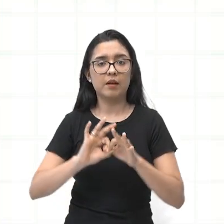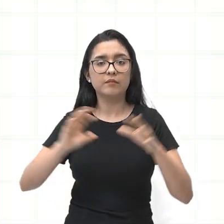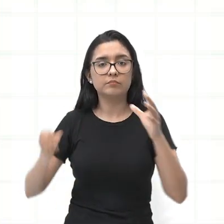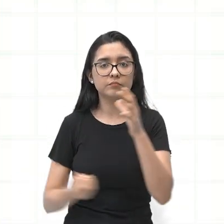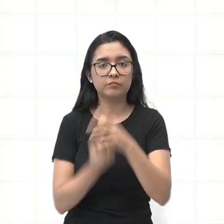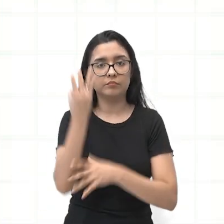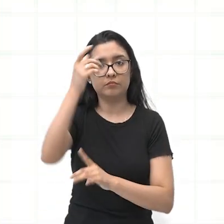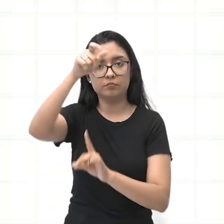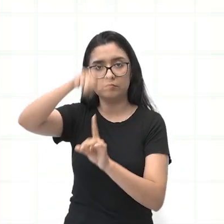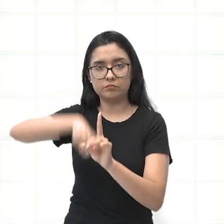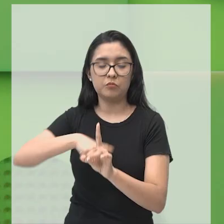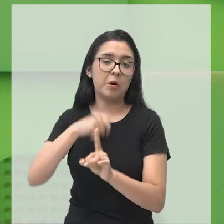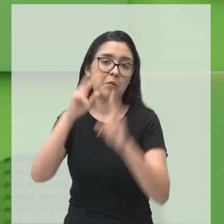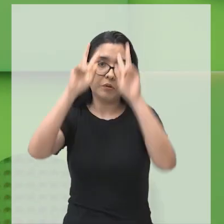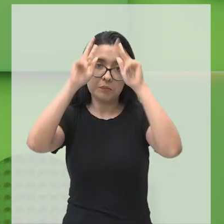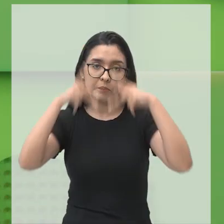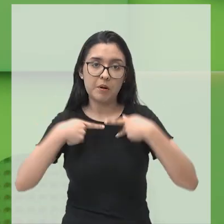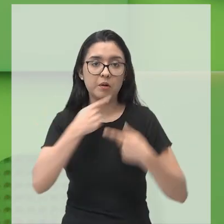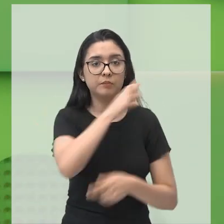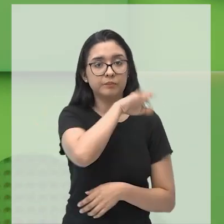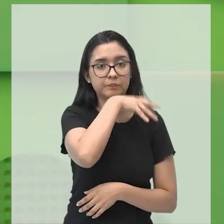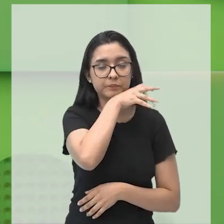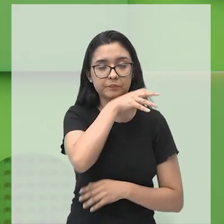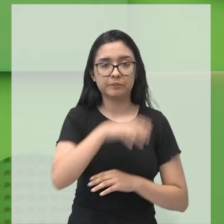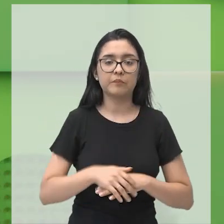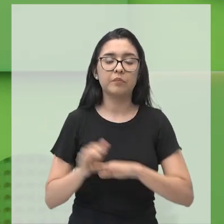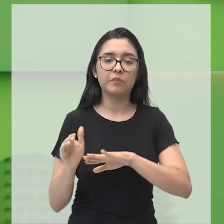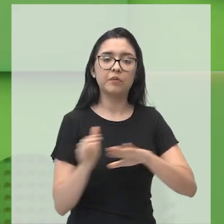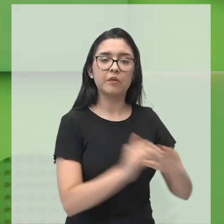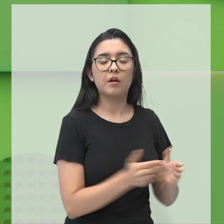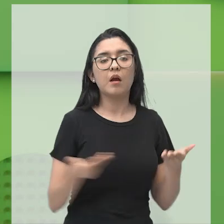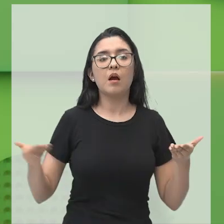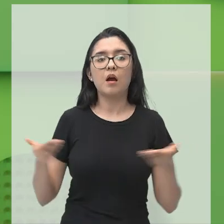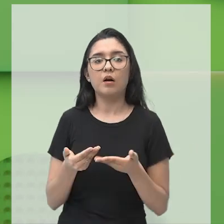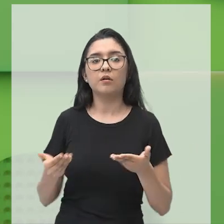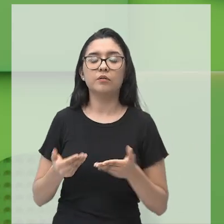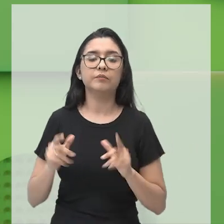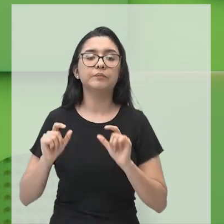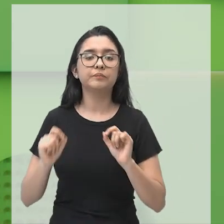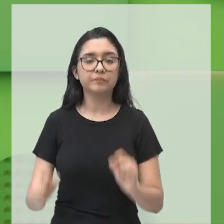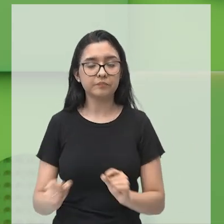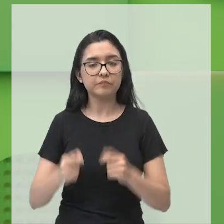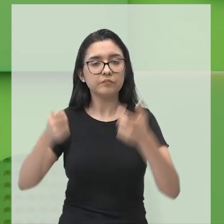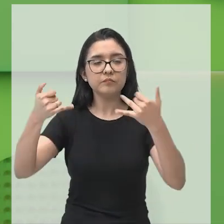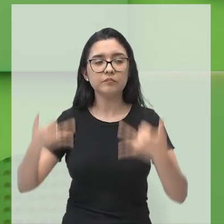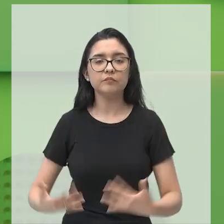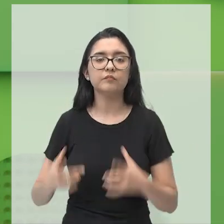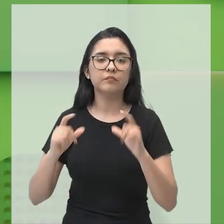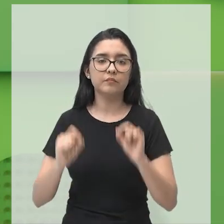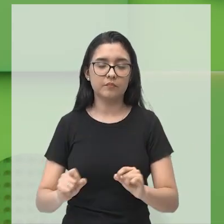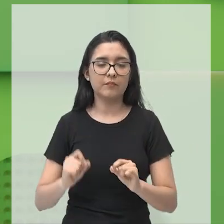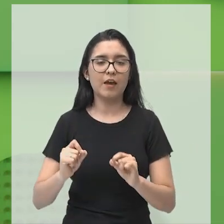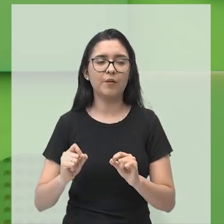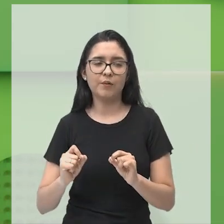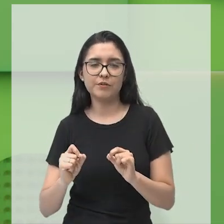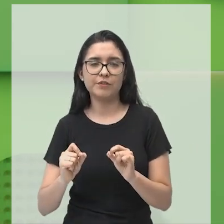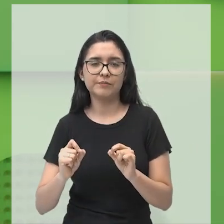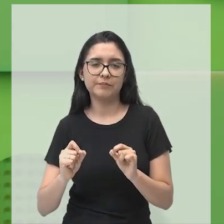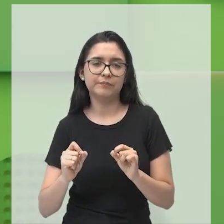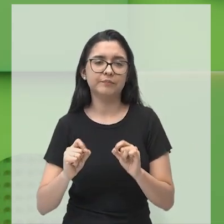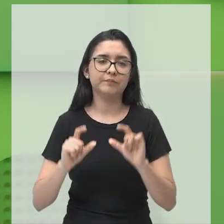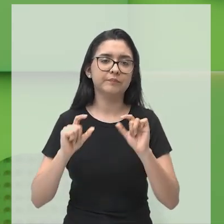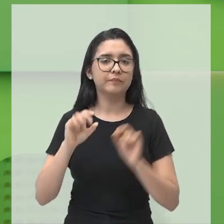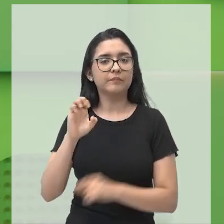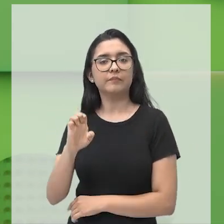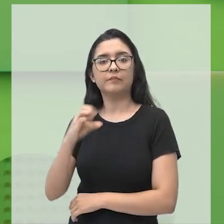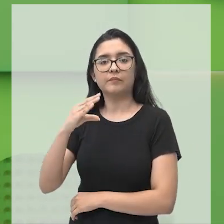aí, nós vamos passar agora para uma segunda parte, que é considerada a parte da ecologia, que vai estudar o